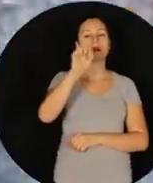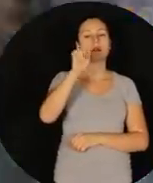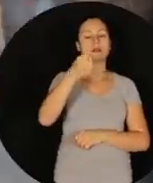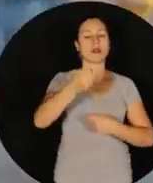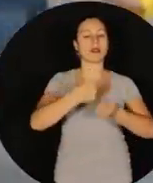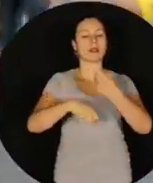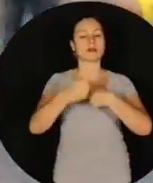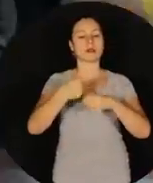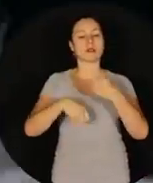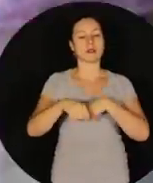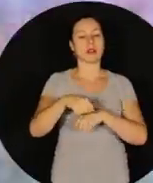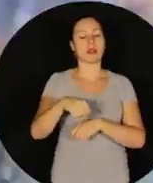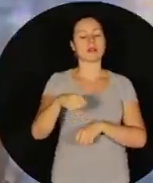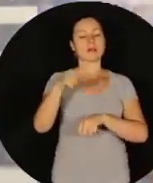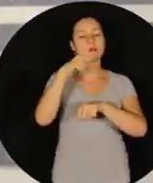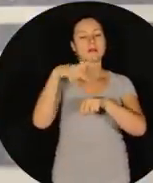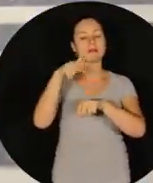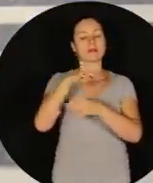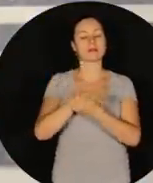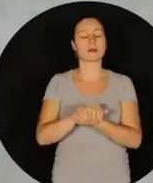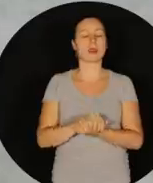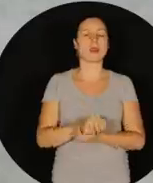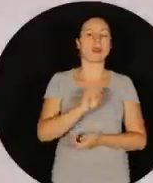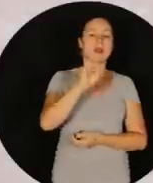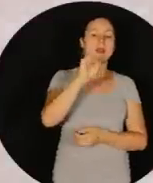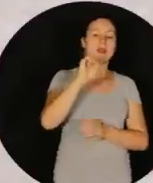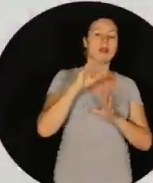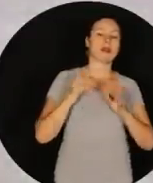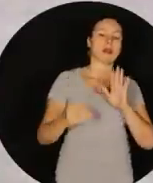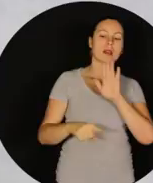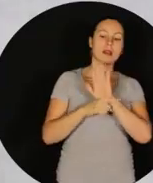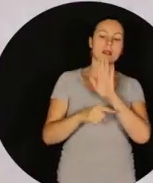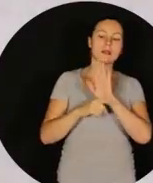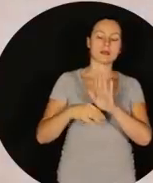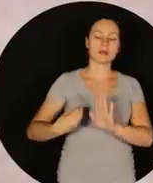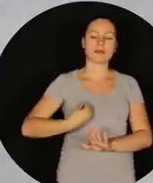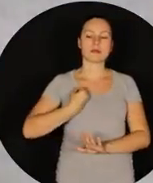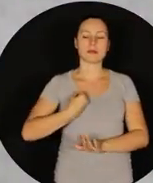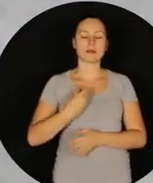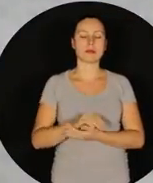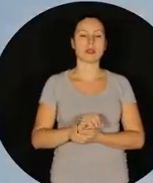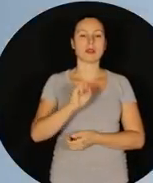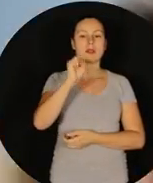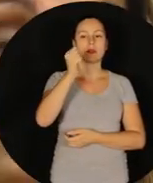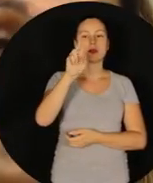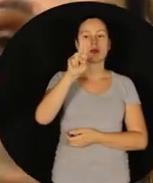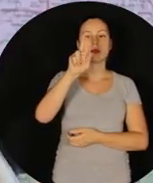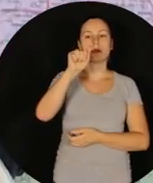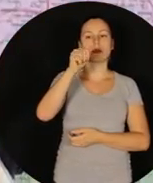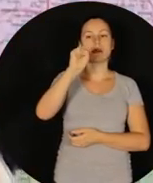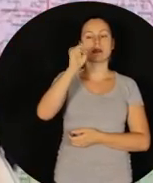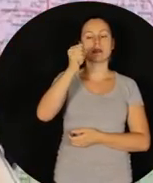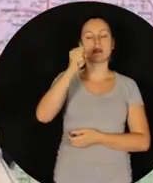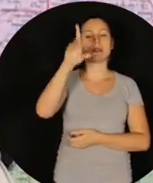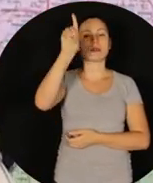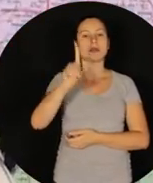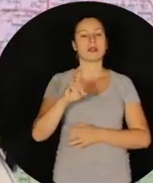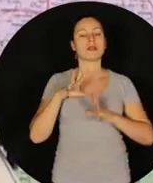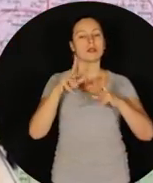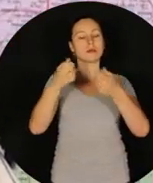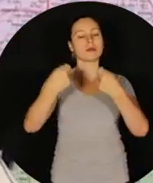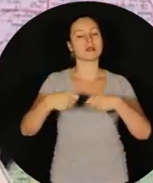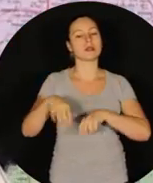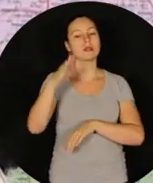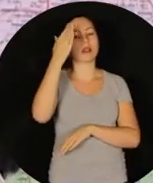participação da sociedade civil. O SUAS é um direito e todos nós temos que saber disso. Eu sou beneficiária